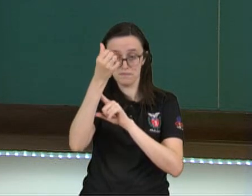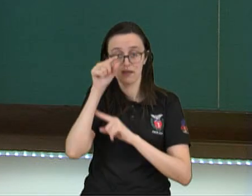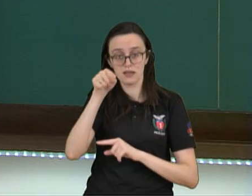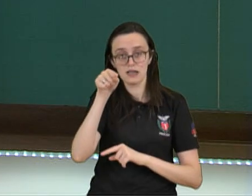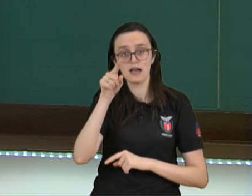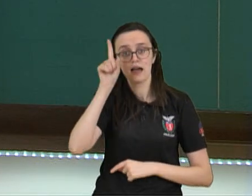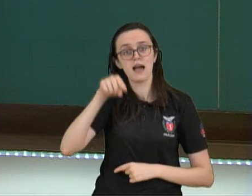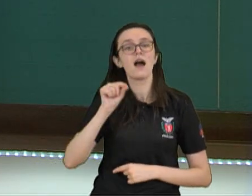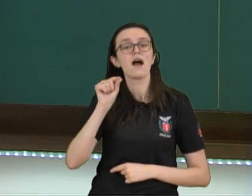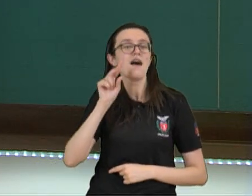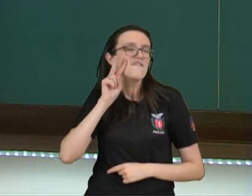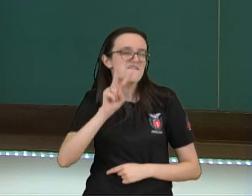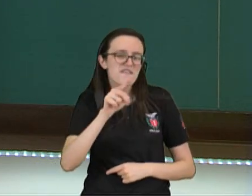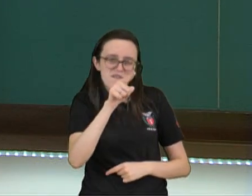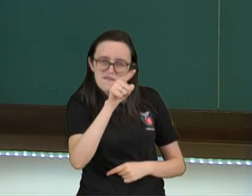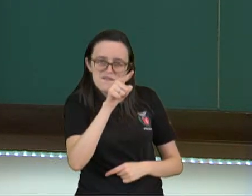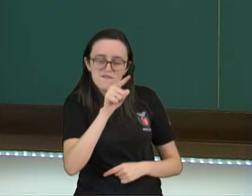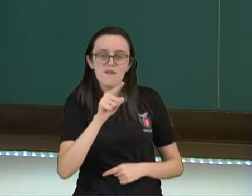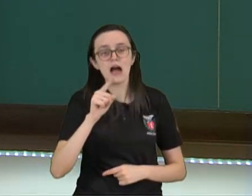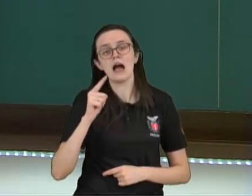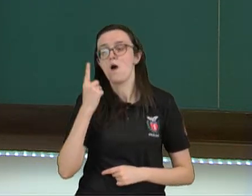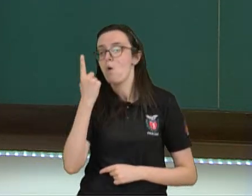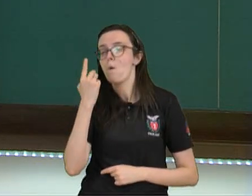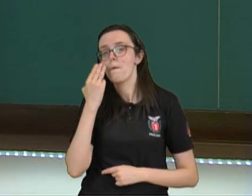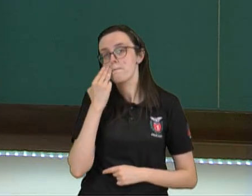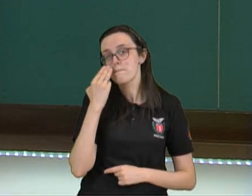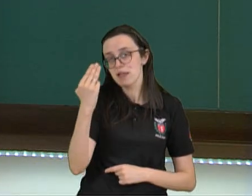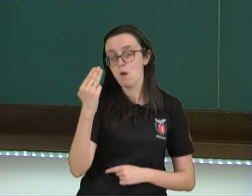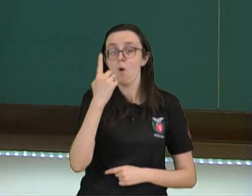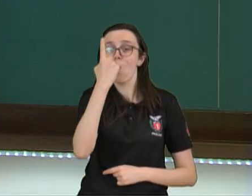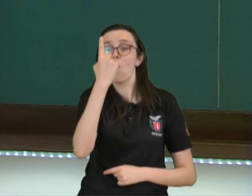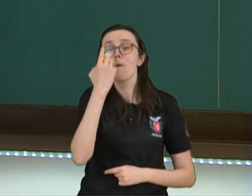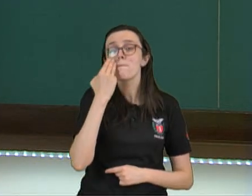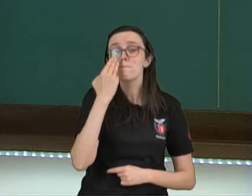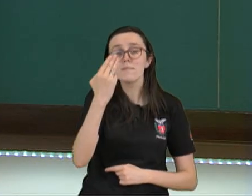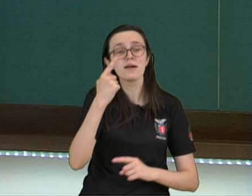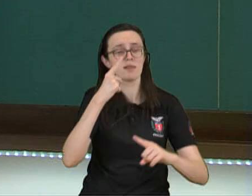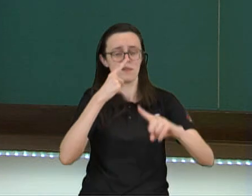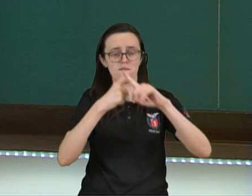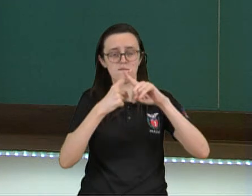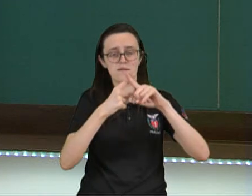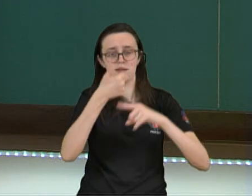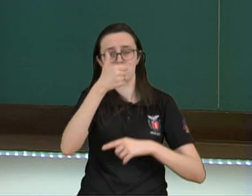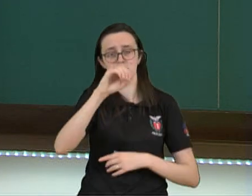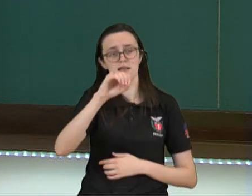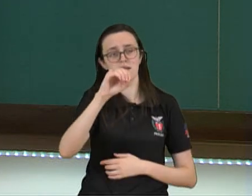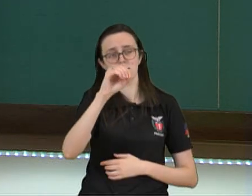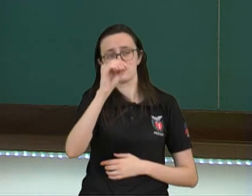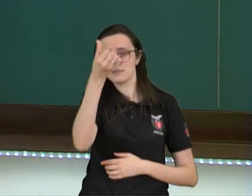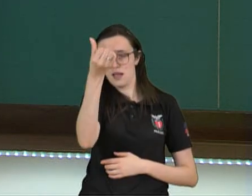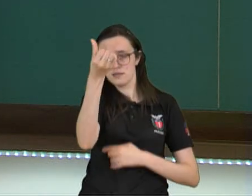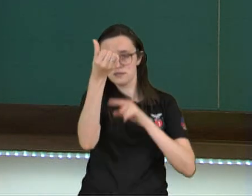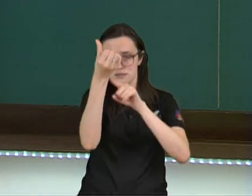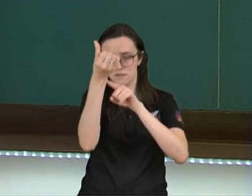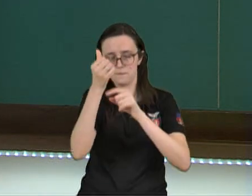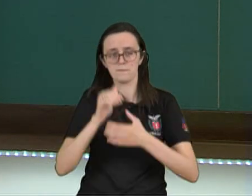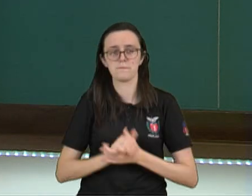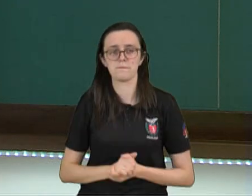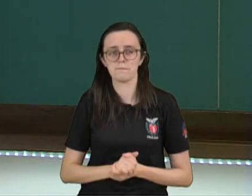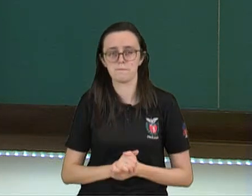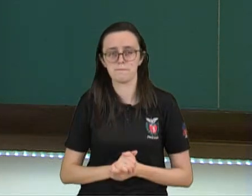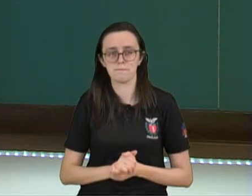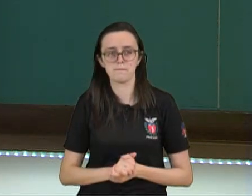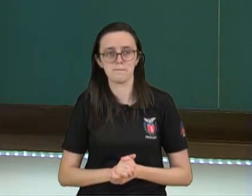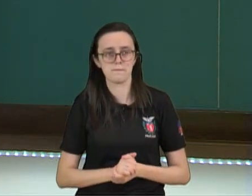próximo é o número 1, que é o milhão. Então 1 vezes 10 a sexta representa 1 milhão. Então beleza, eu